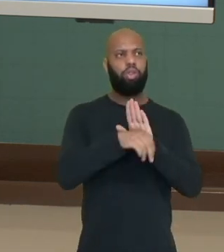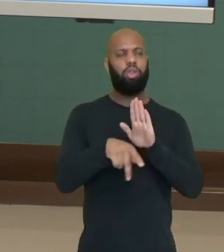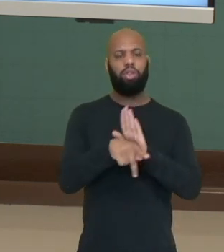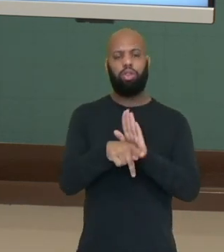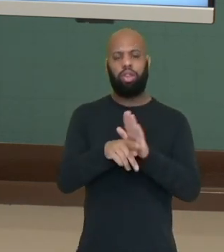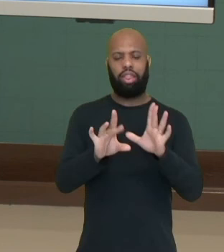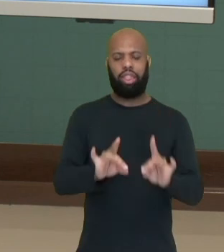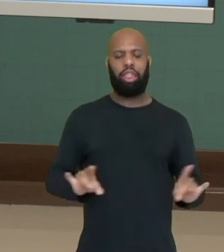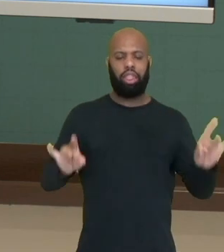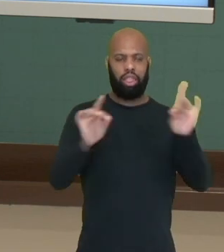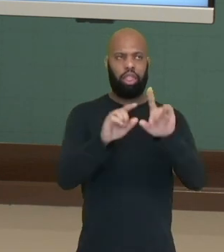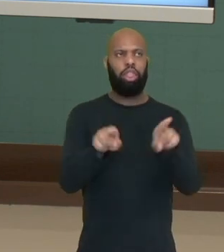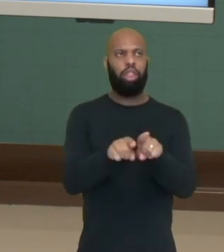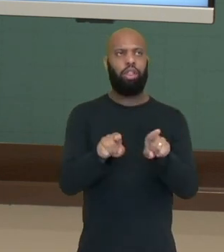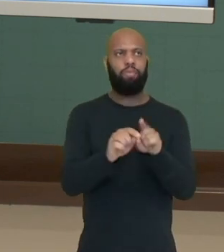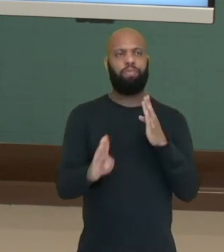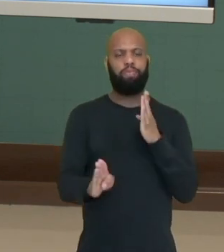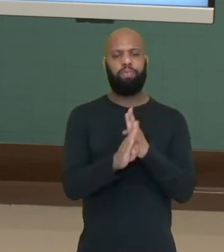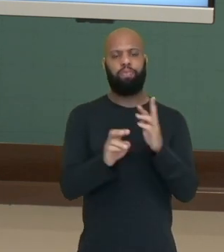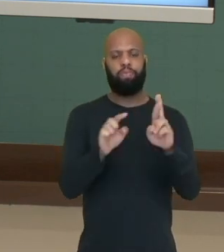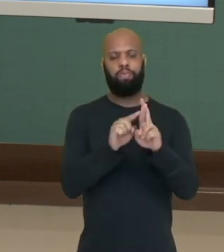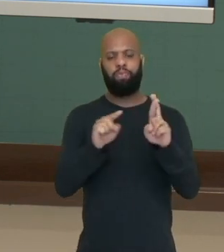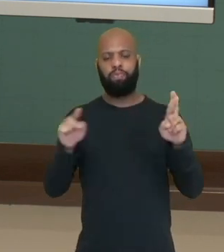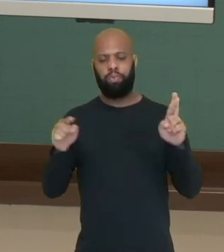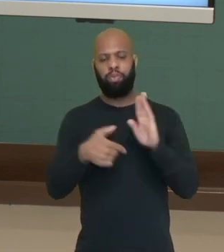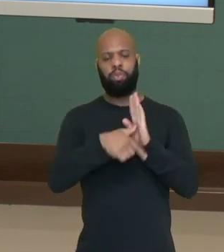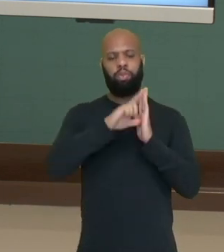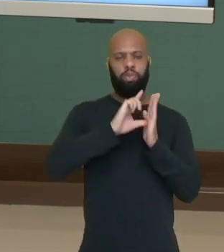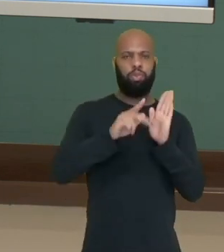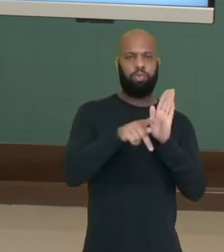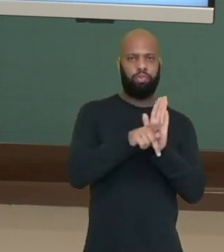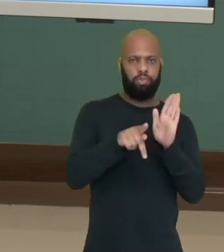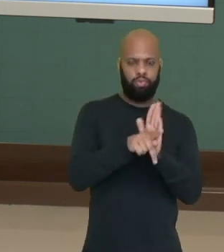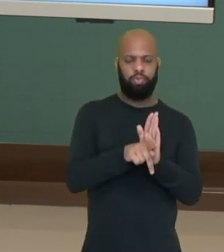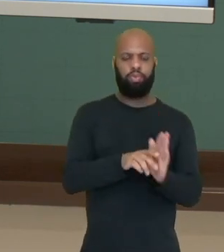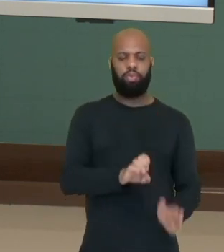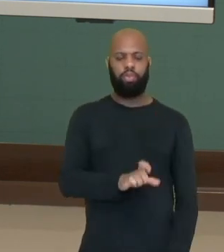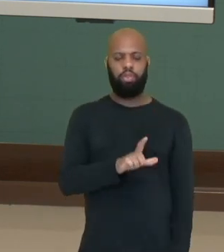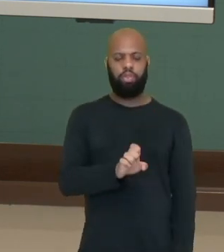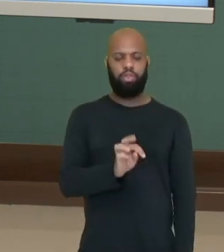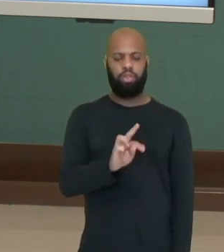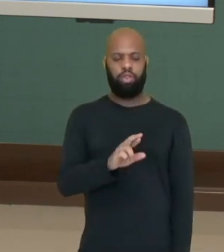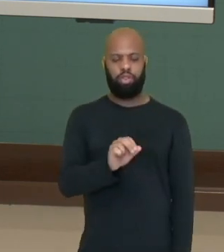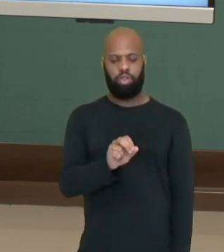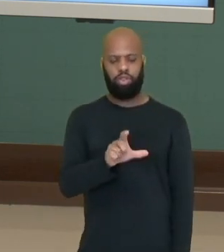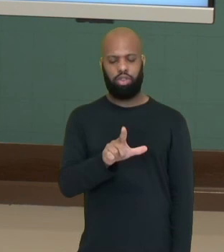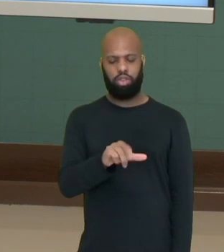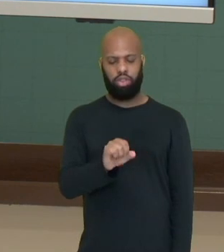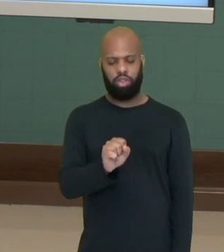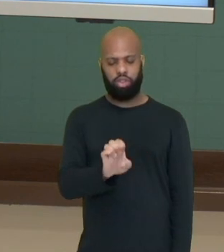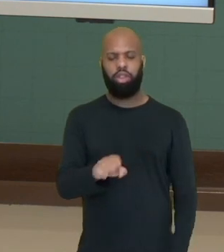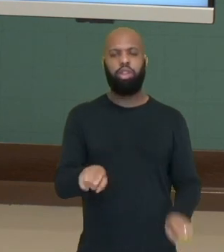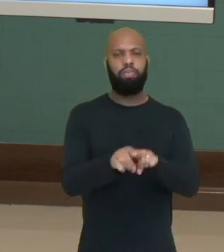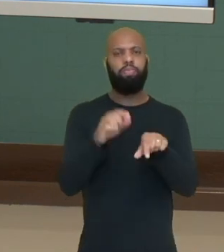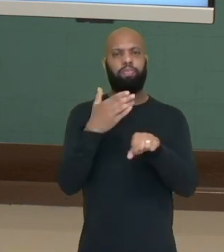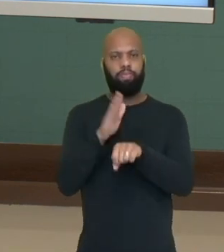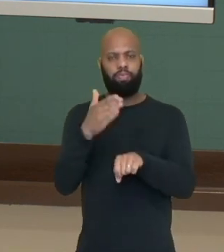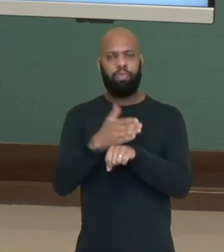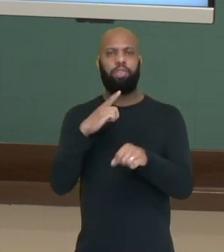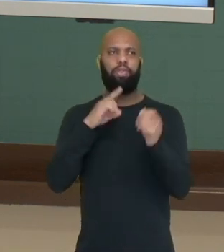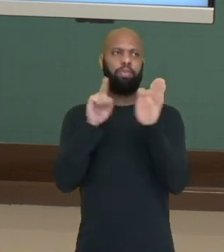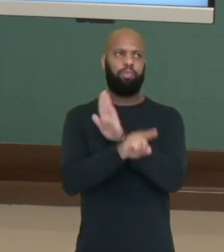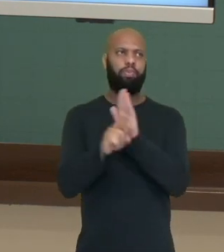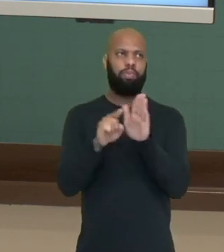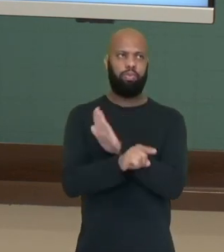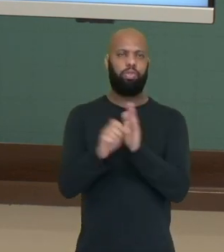aquosa, identificamos as semi-reações presentes na eletrólise em solução aquosa e praticamos o conhecimento por meio de questionamentos